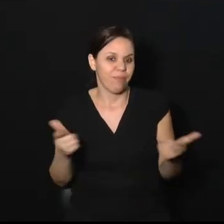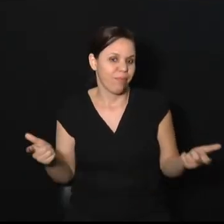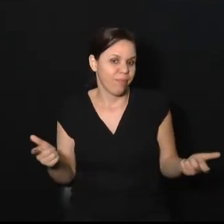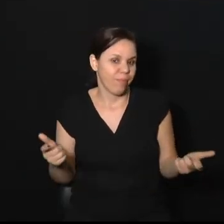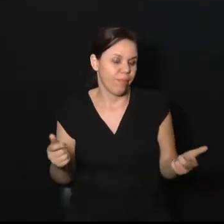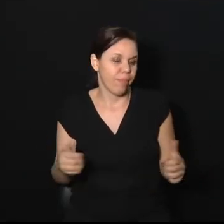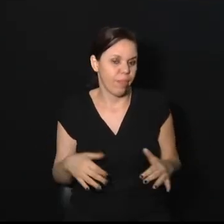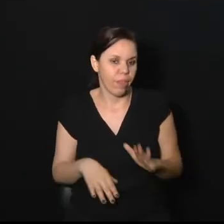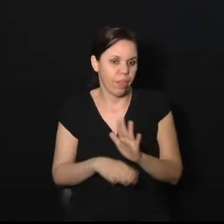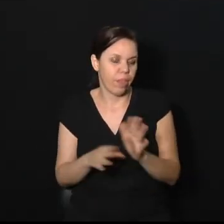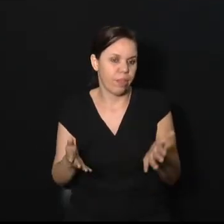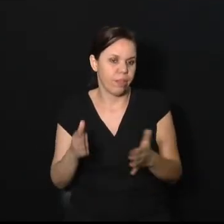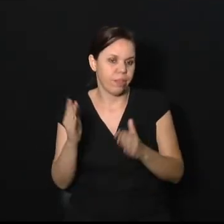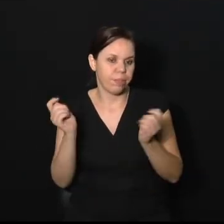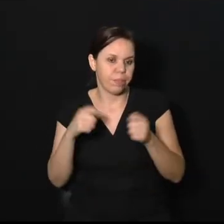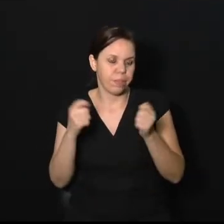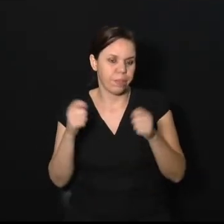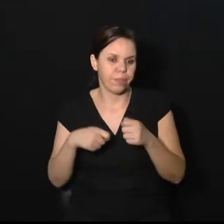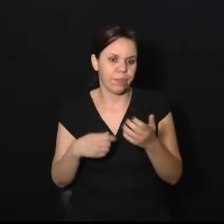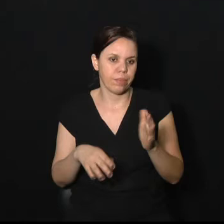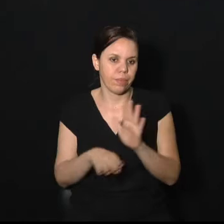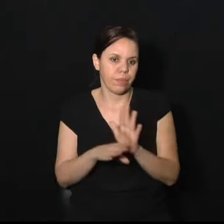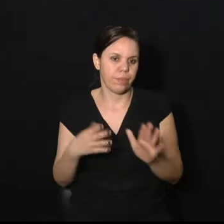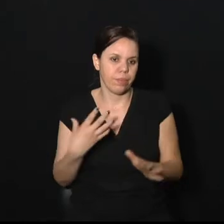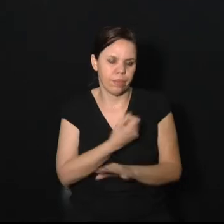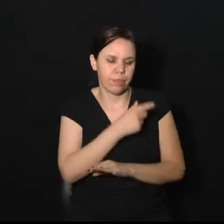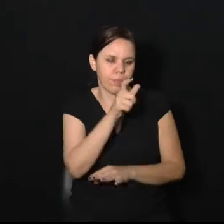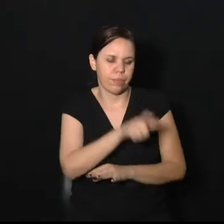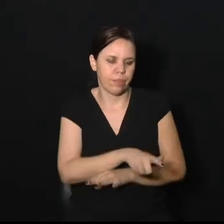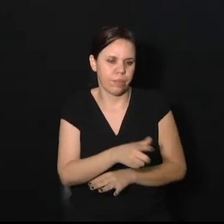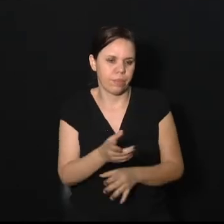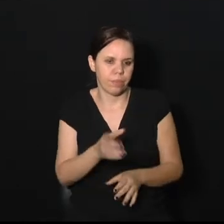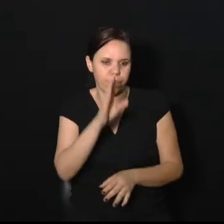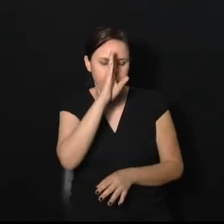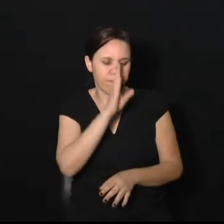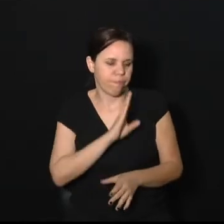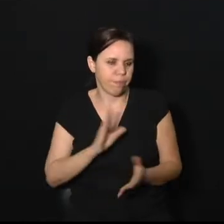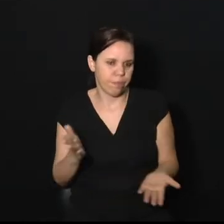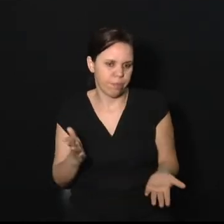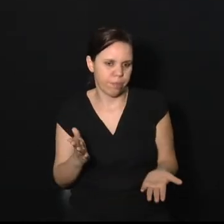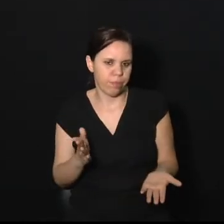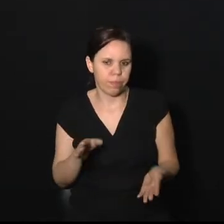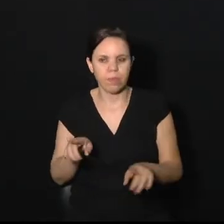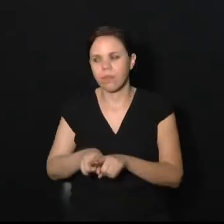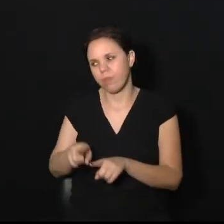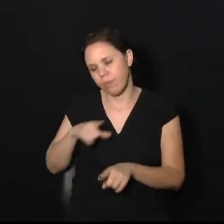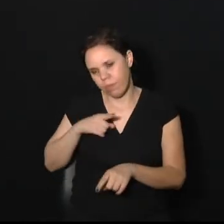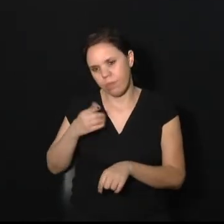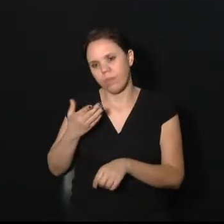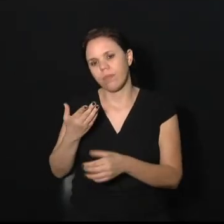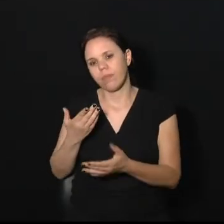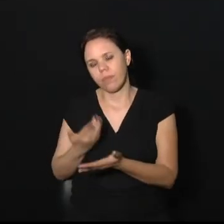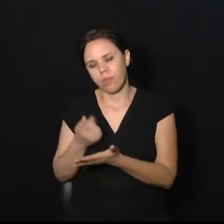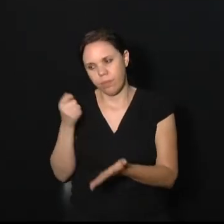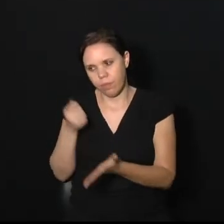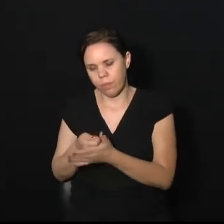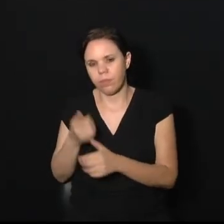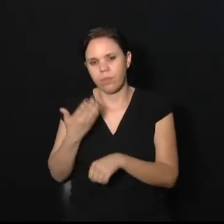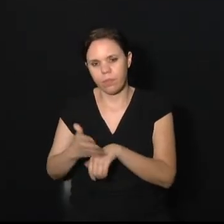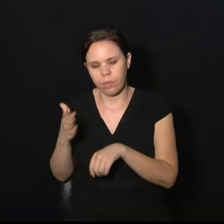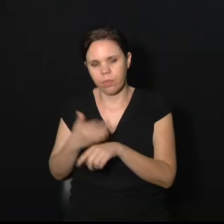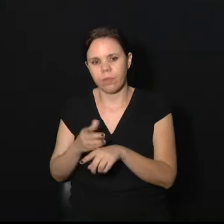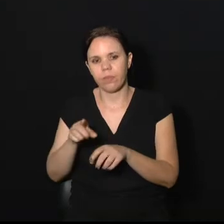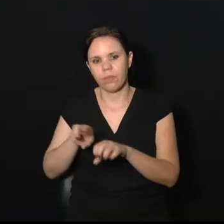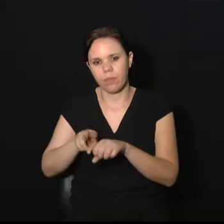o impacto e a possibilidade de você salvar uma vida sem custo, né? Obviamente, tem o custo dos treinamentos, tem o custo do aplicativo, mas assim, é muito, muito baixo,